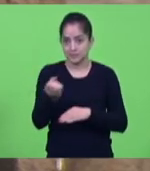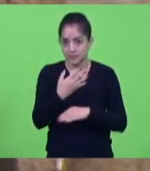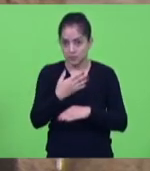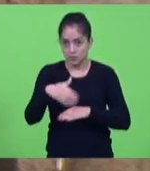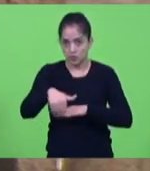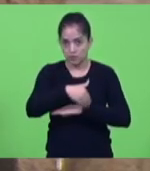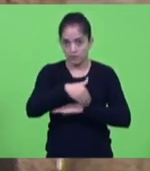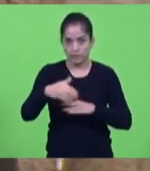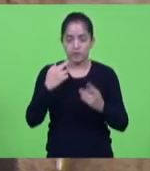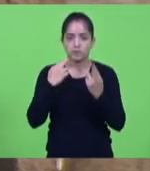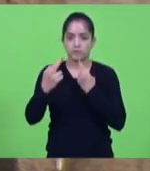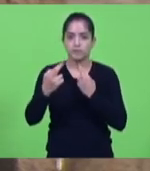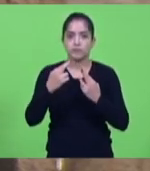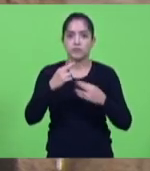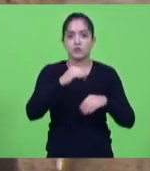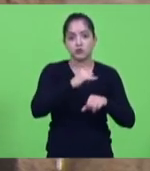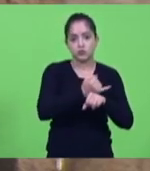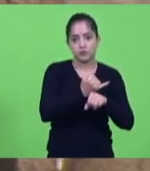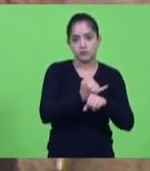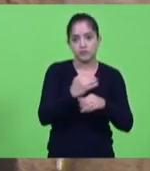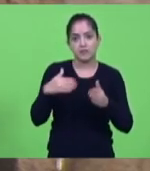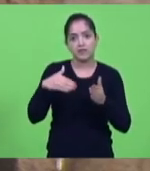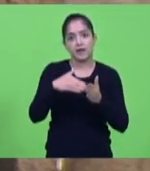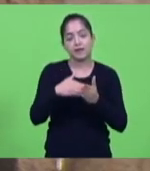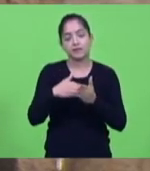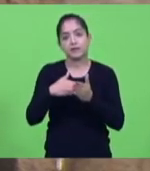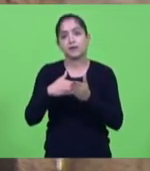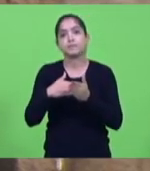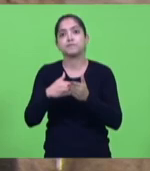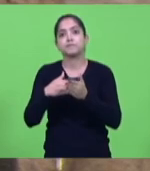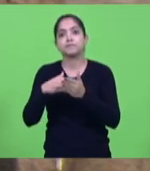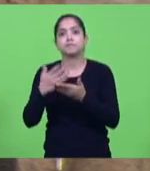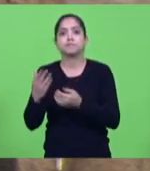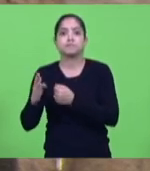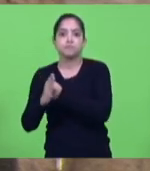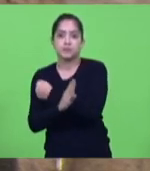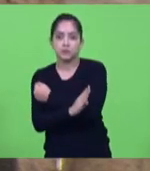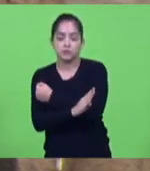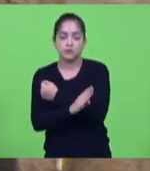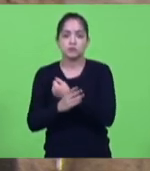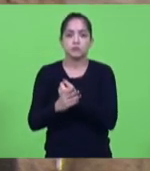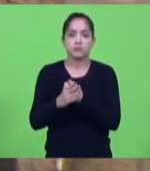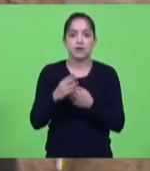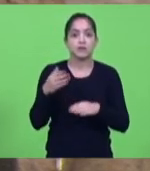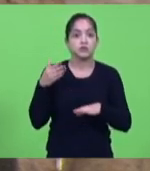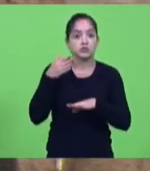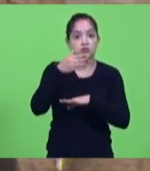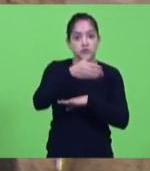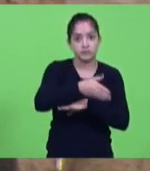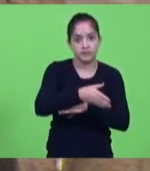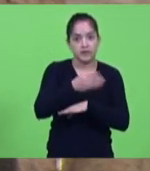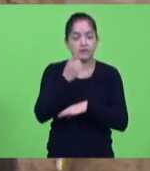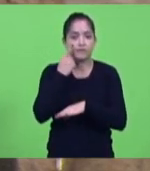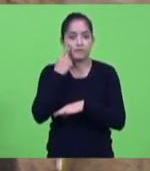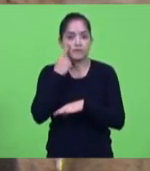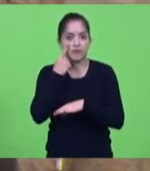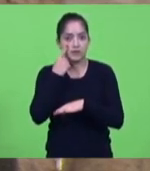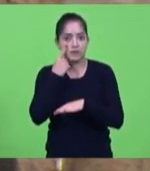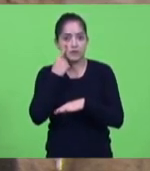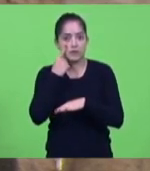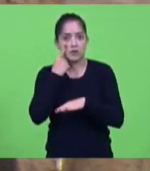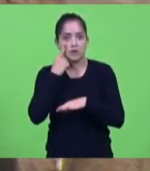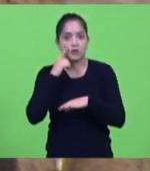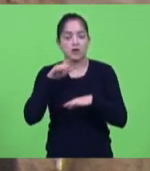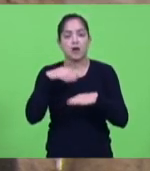entre Joinville e Biguaçu. Dia 5 de julho, nós vamos conhecer a empresa vencedora.